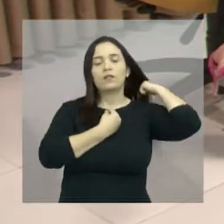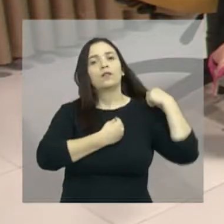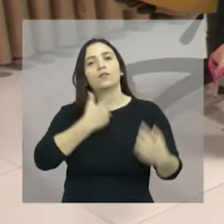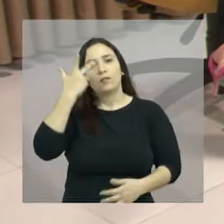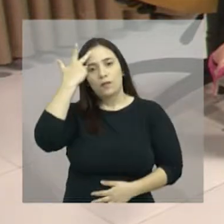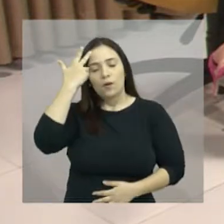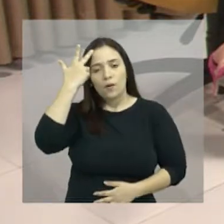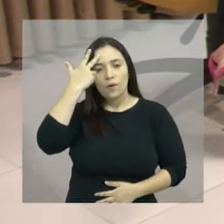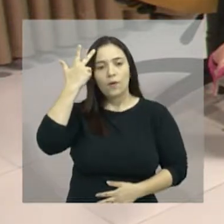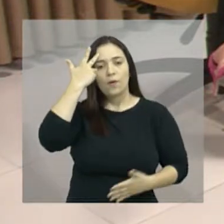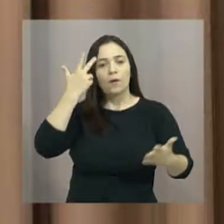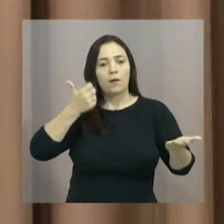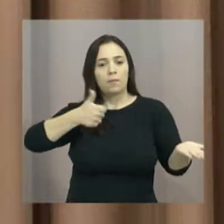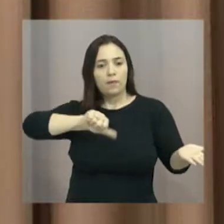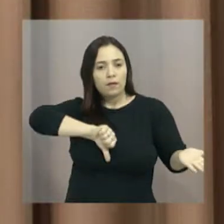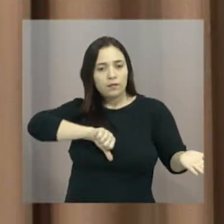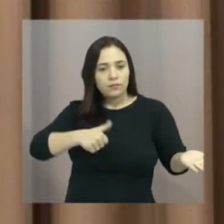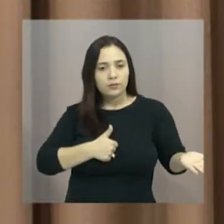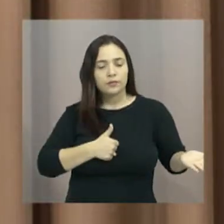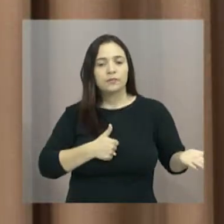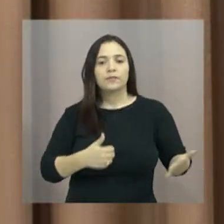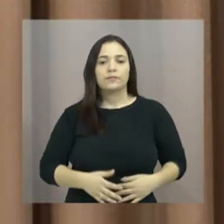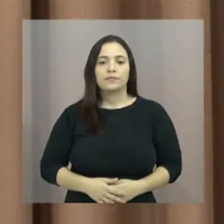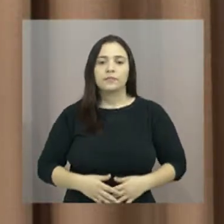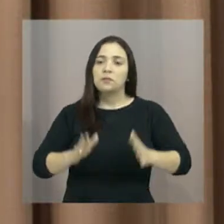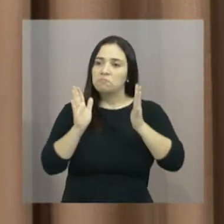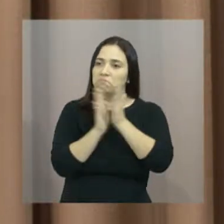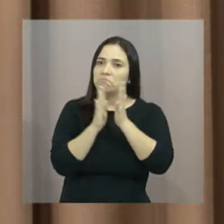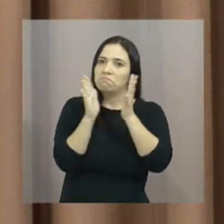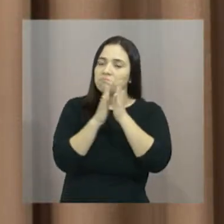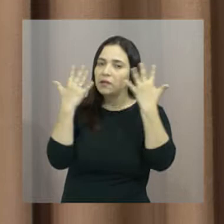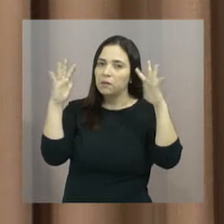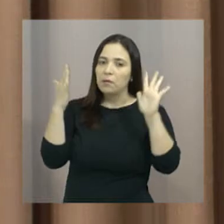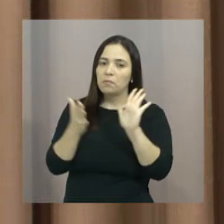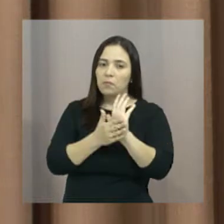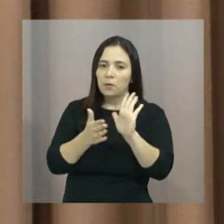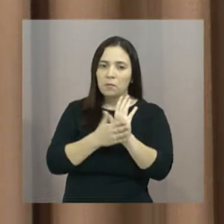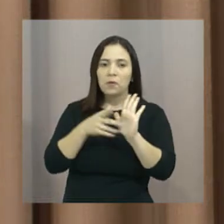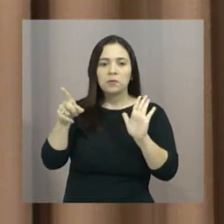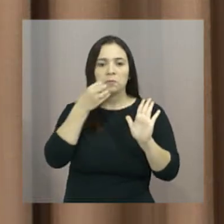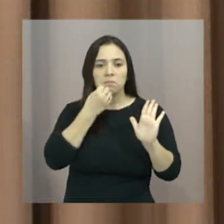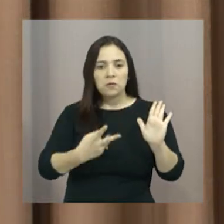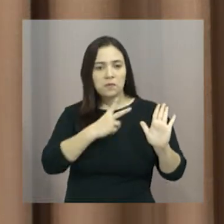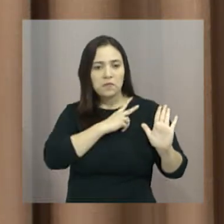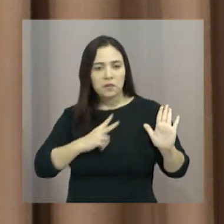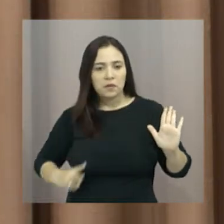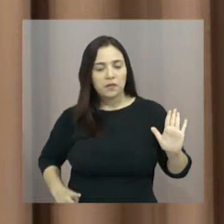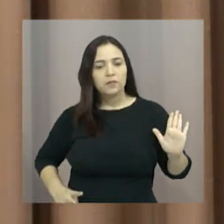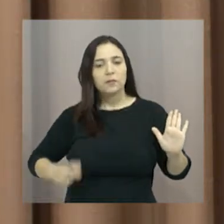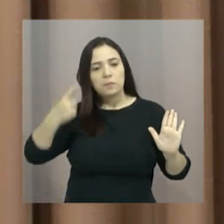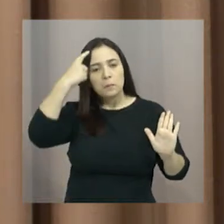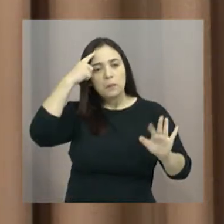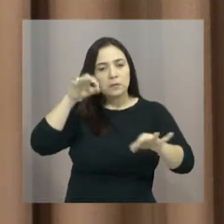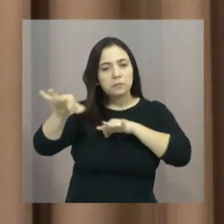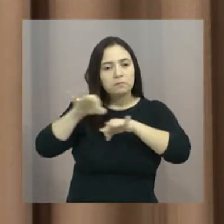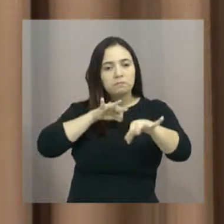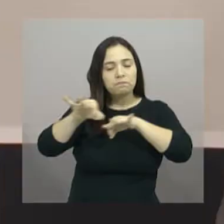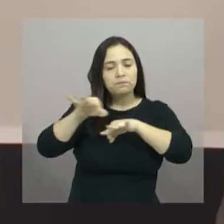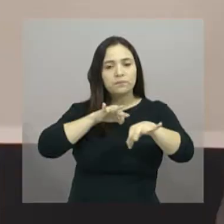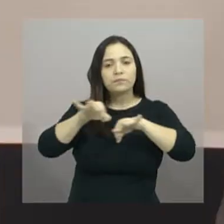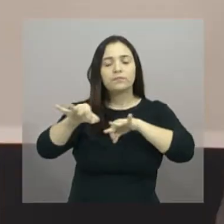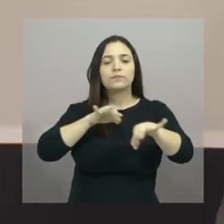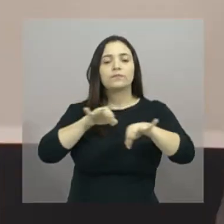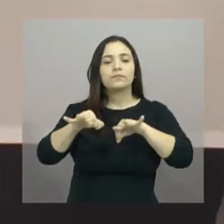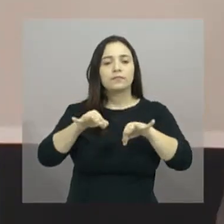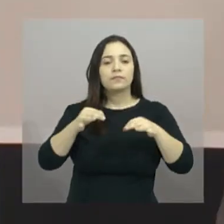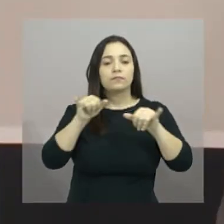ou seja, ter a sua autoestima resgatada aí. Parabéns pela proposta, vereador, pelas propostas, né, que sempre são bem pensadas. E, Ricardo, que bom a gente